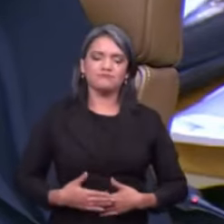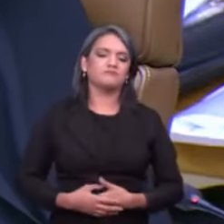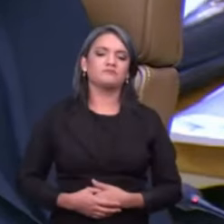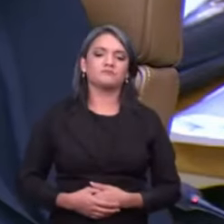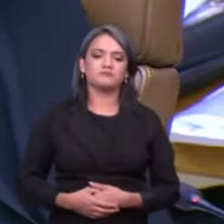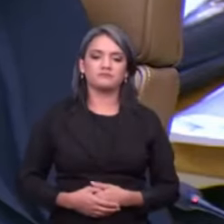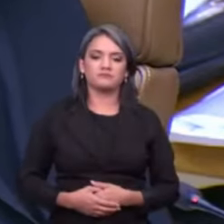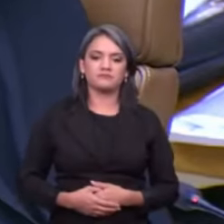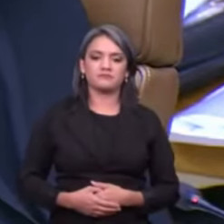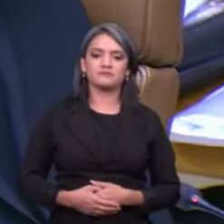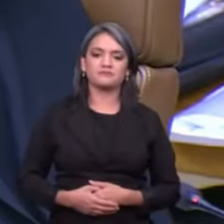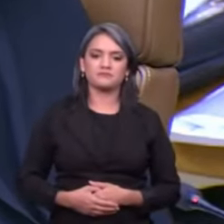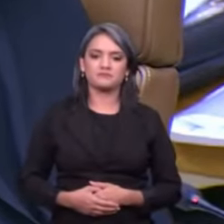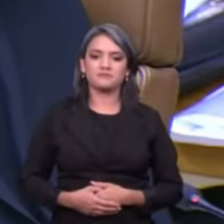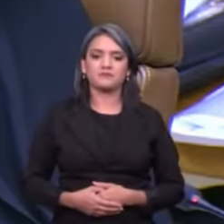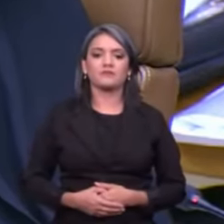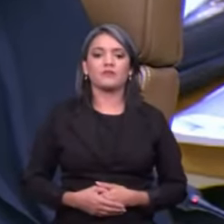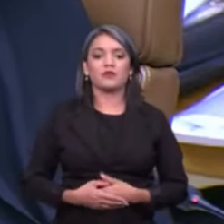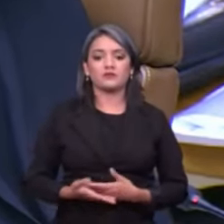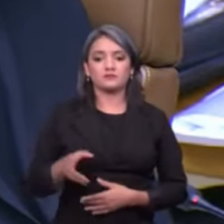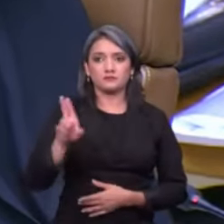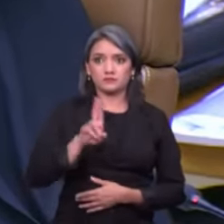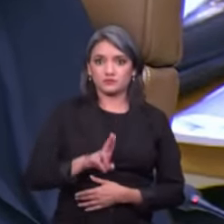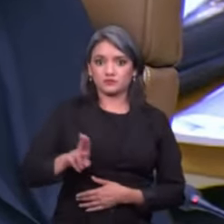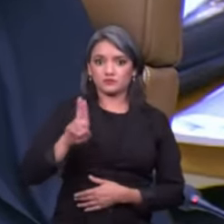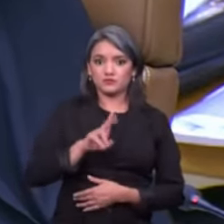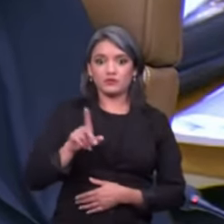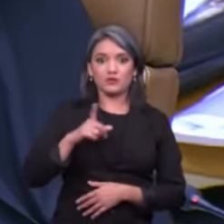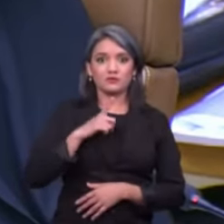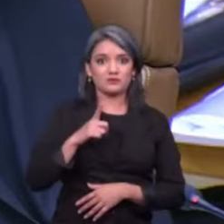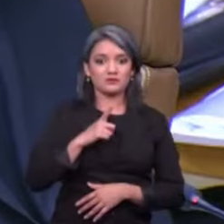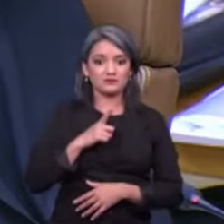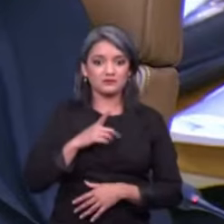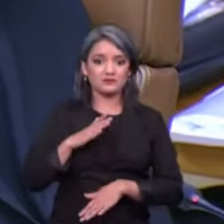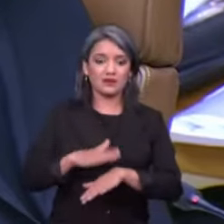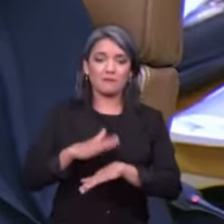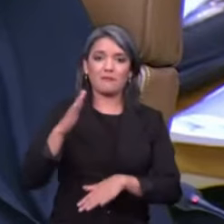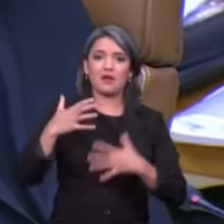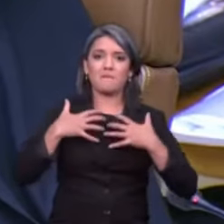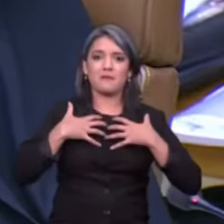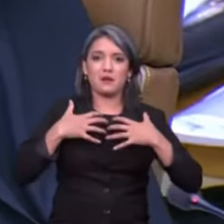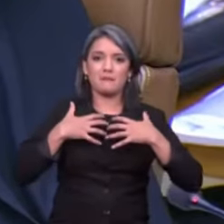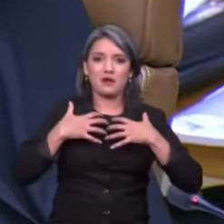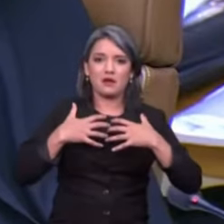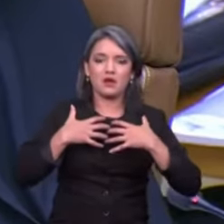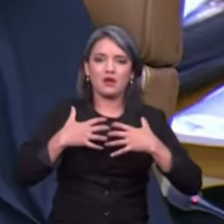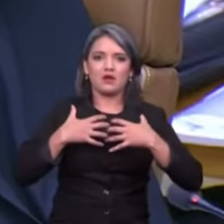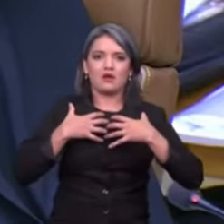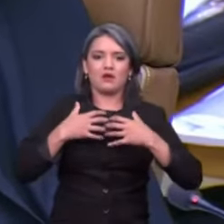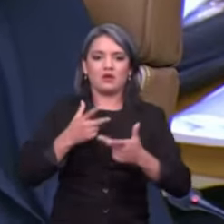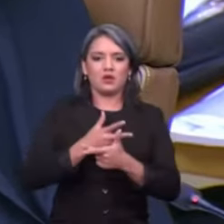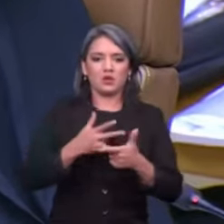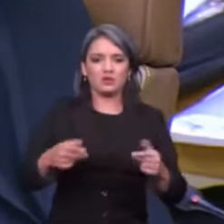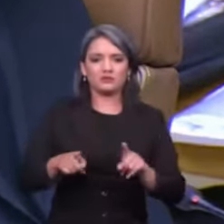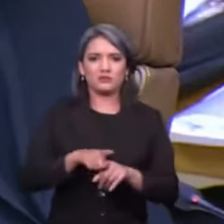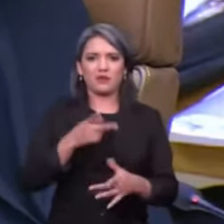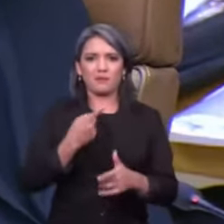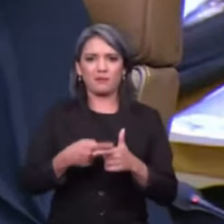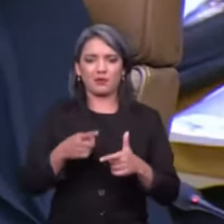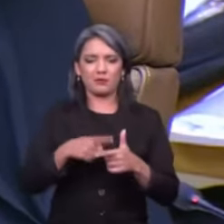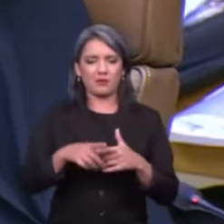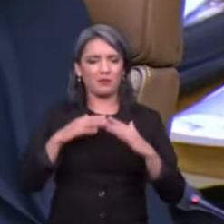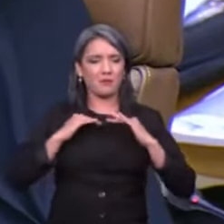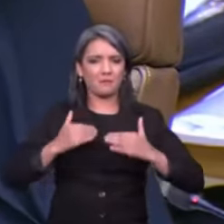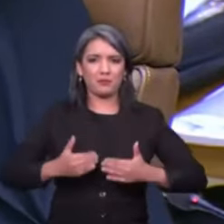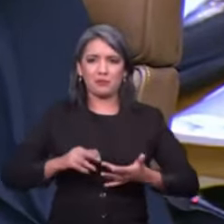Butaleb, 2021. Seu consumo está associado ao aumento de sintomas de bronquite crônica, asma, enfisema, infecções